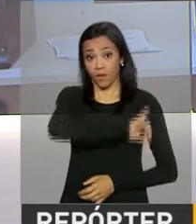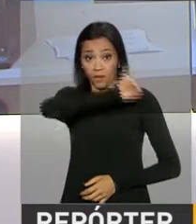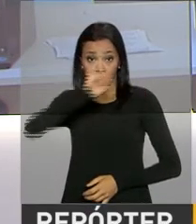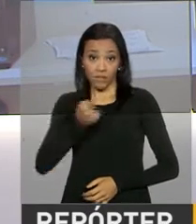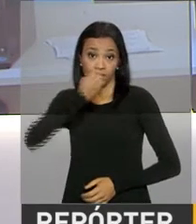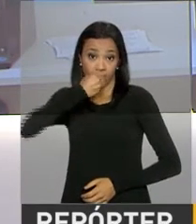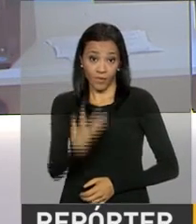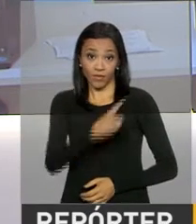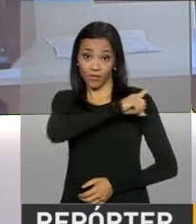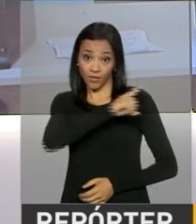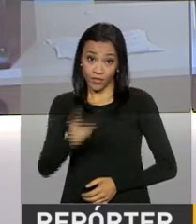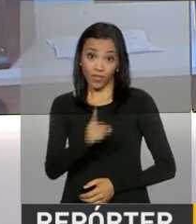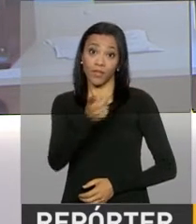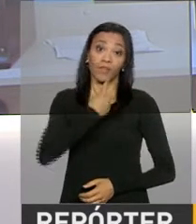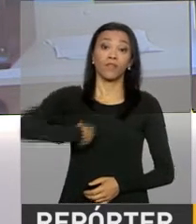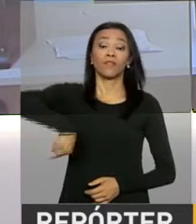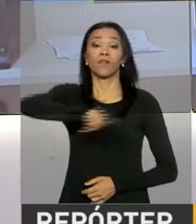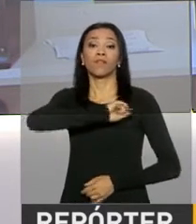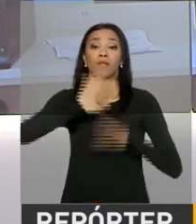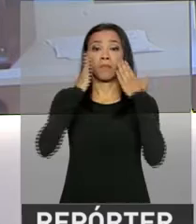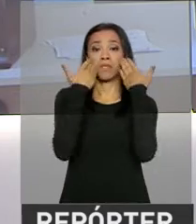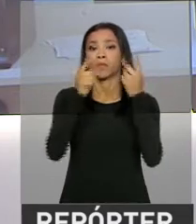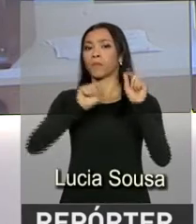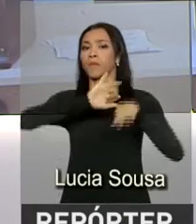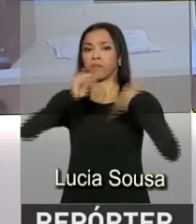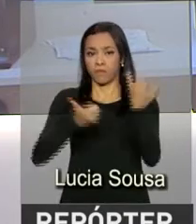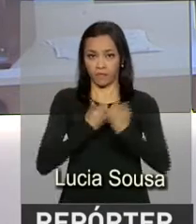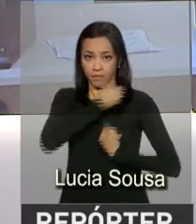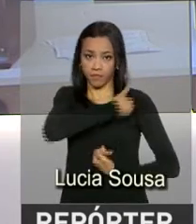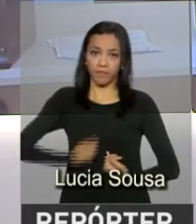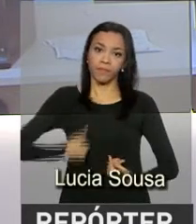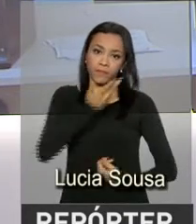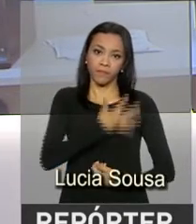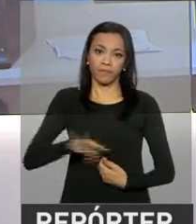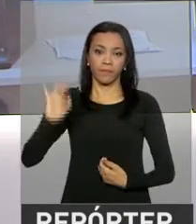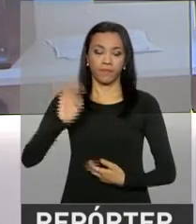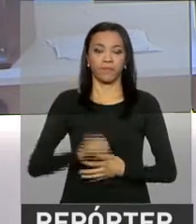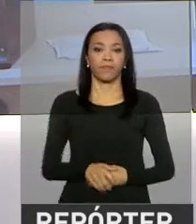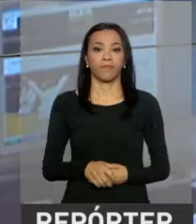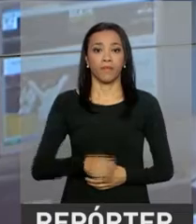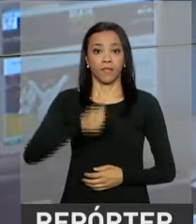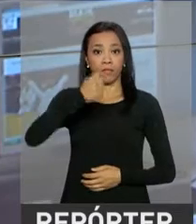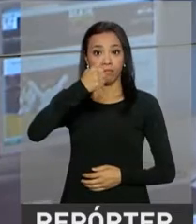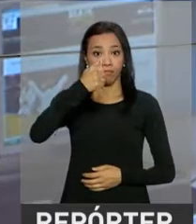Olá, bom dia. Estamos de volta com o repórter NBR e as notícias do governo federal.